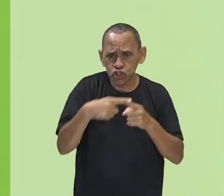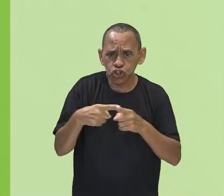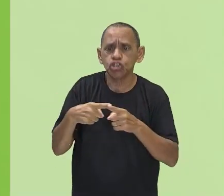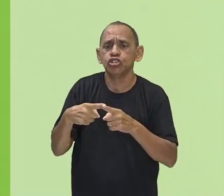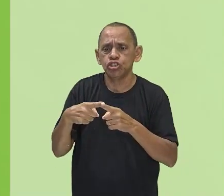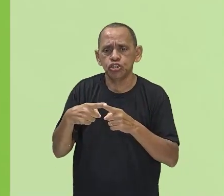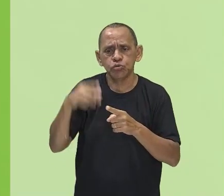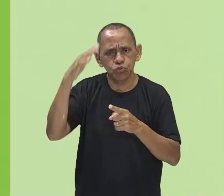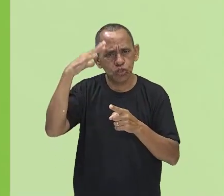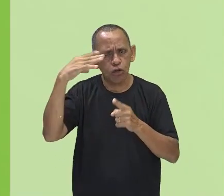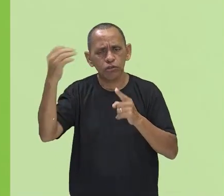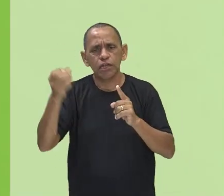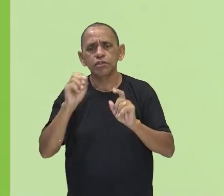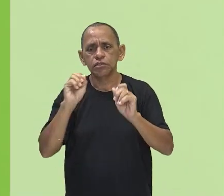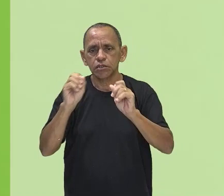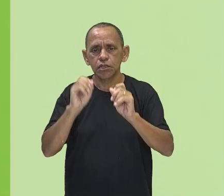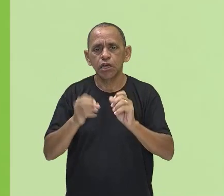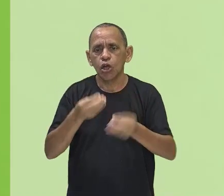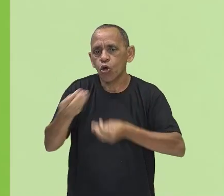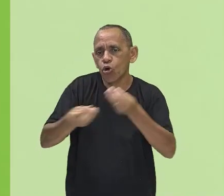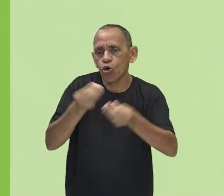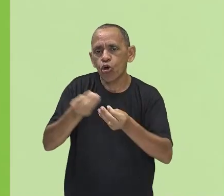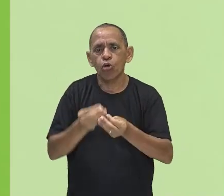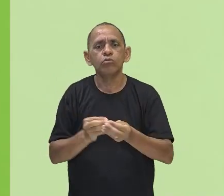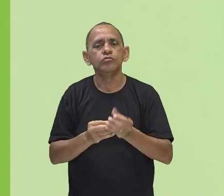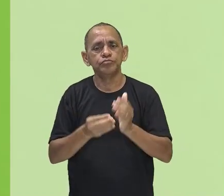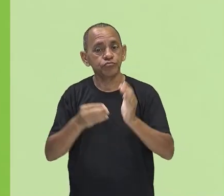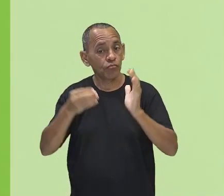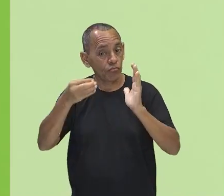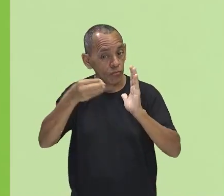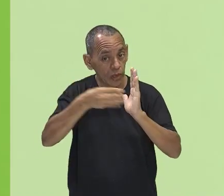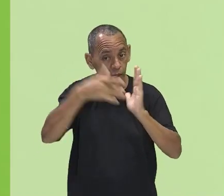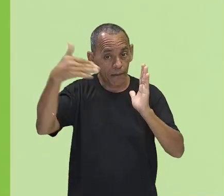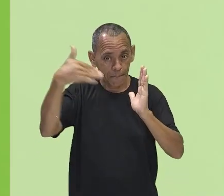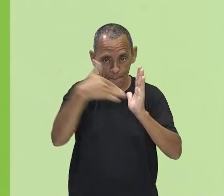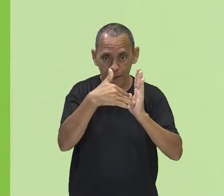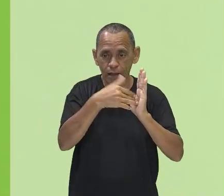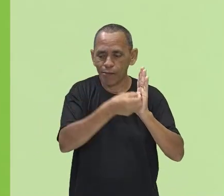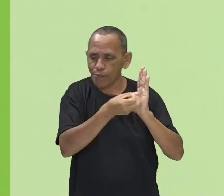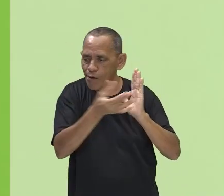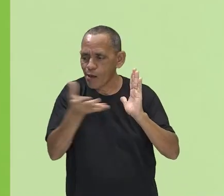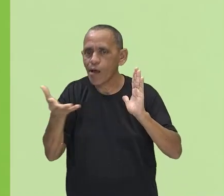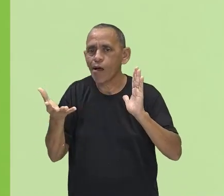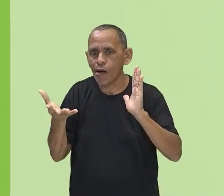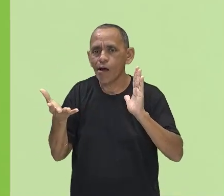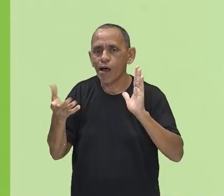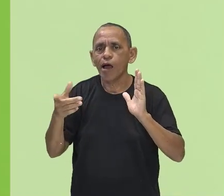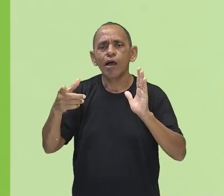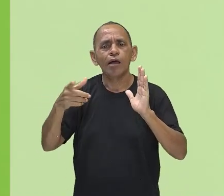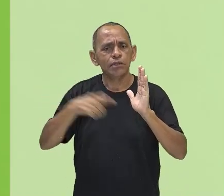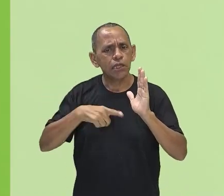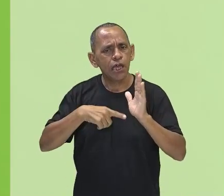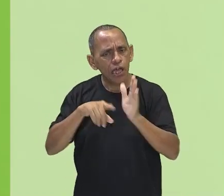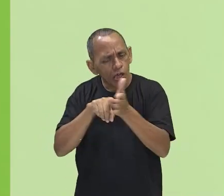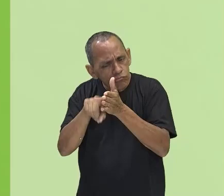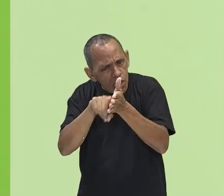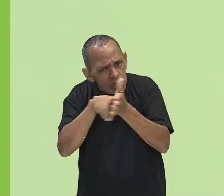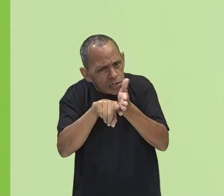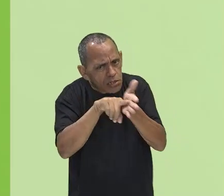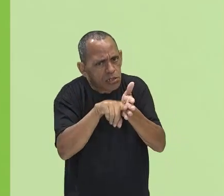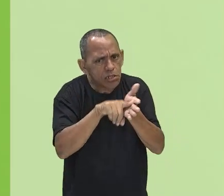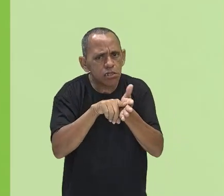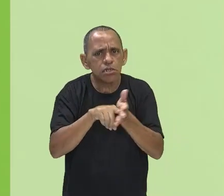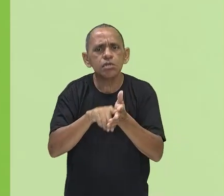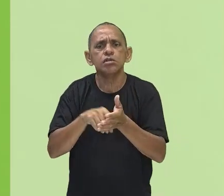certo? Só que, para o estudo dessas lentes, vocês viram que nós vamos adotar as lentes esféricas, né? Por que lentes